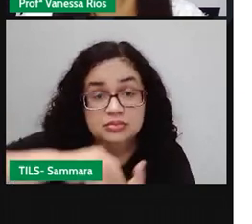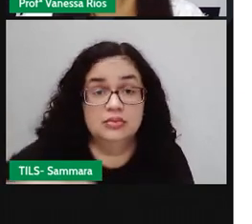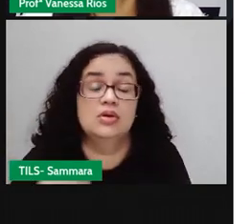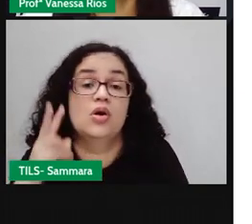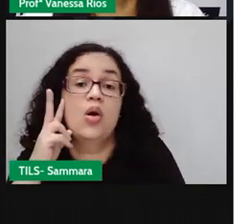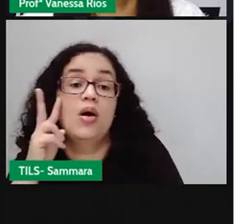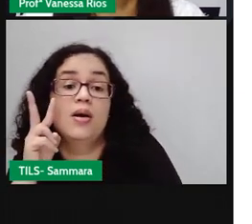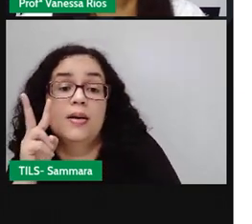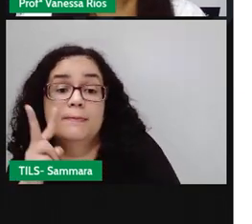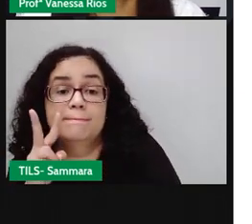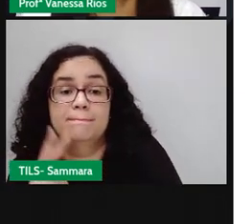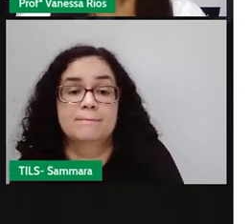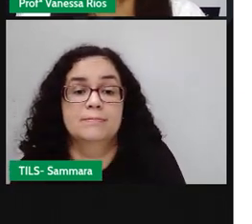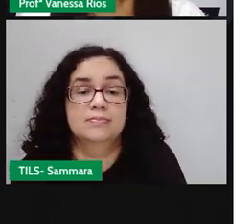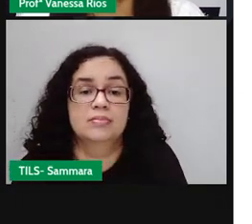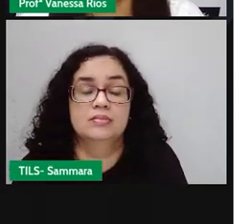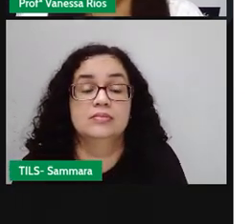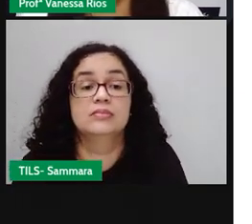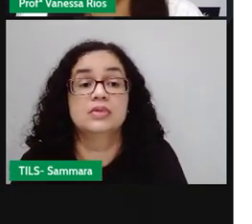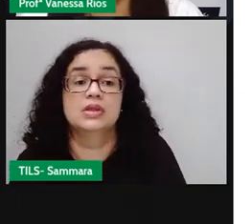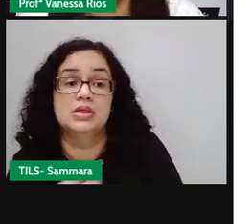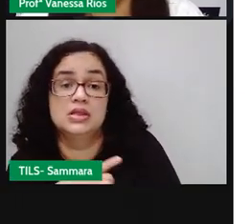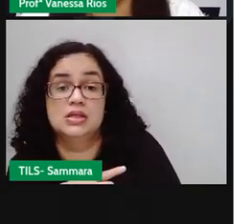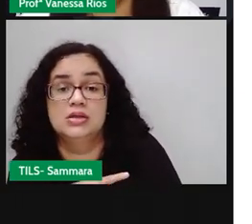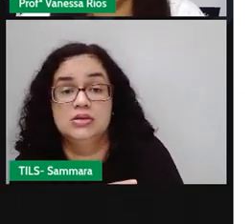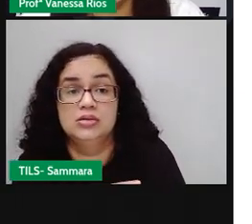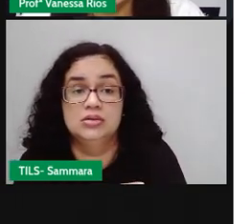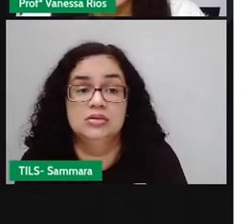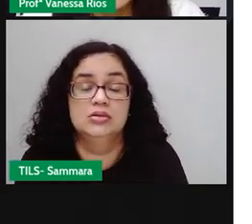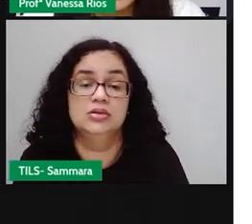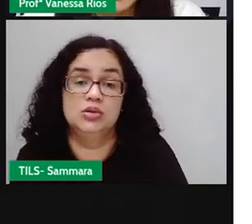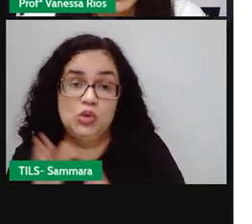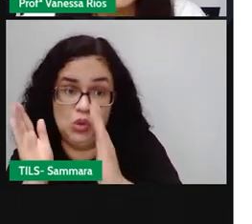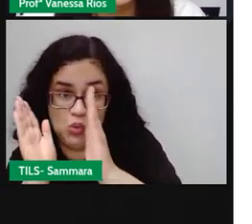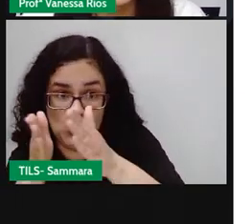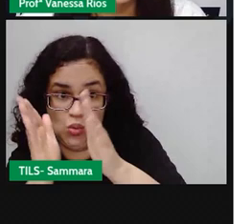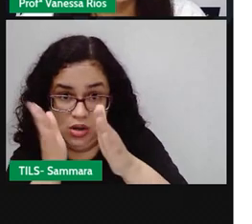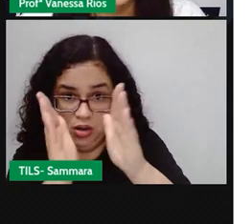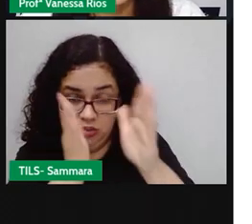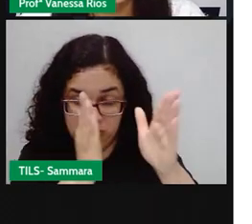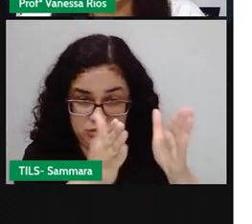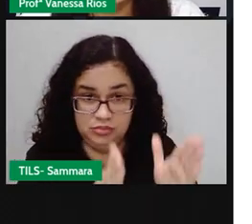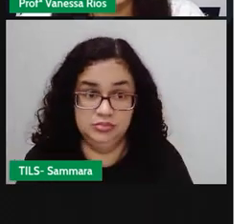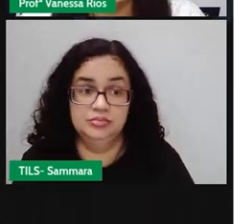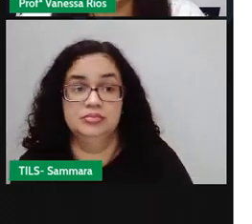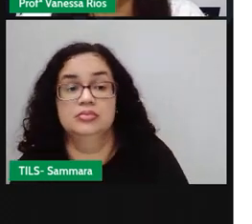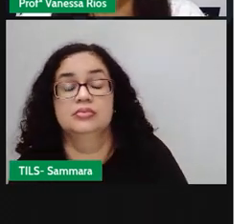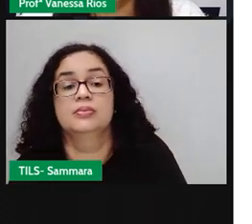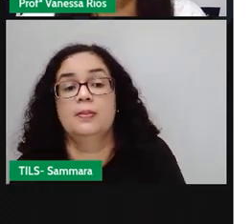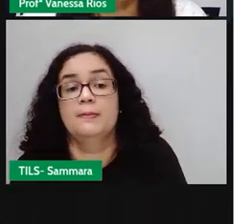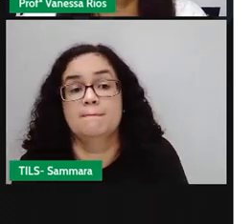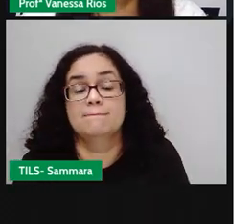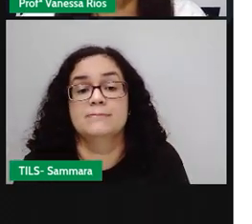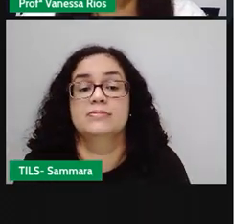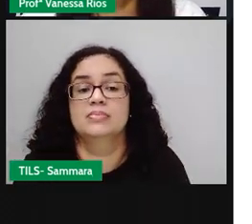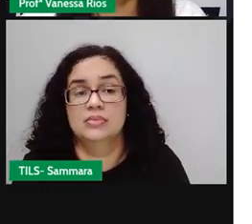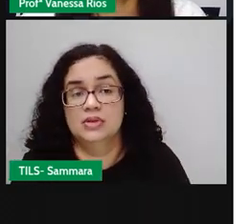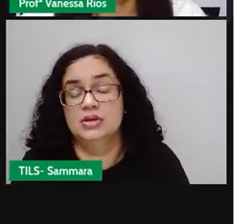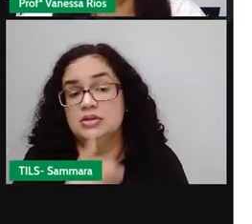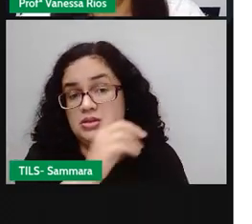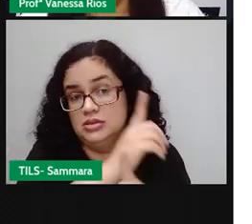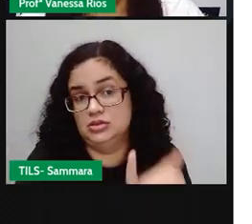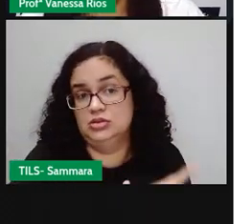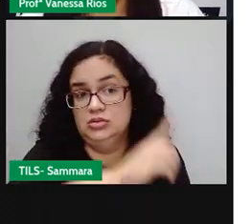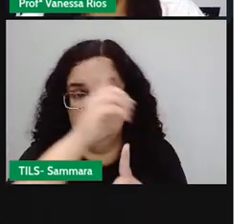gente observa o quê? Que existia aí uma ordem, não é? Da peça da direita, da